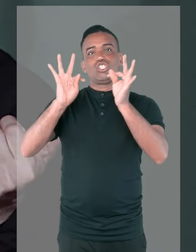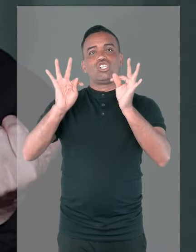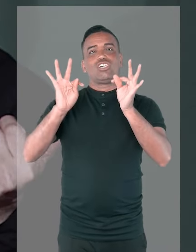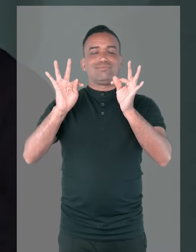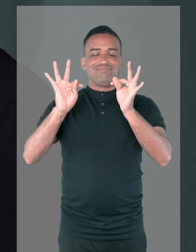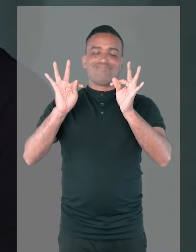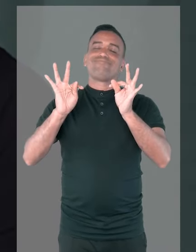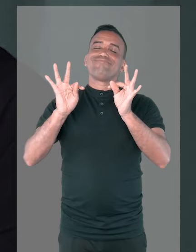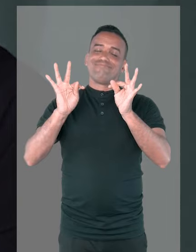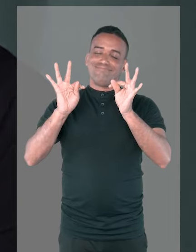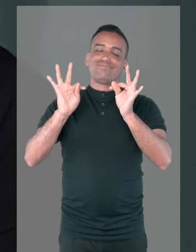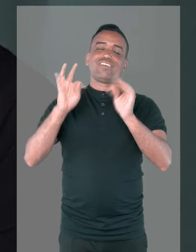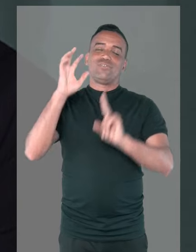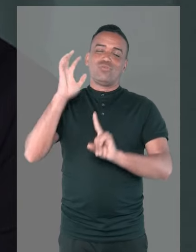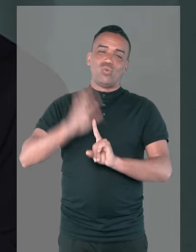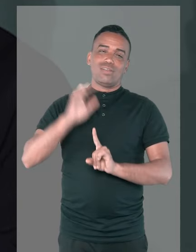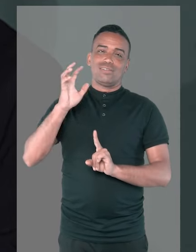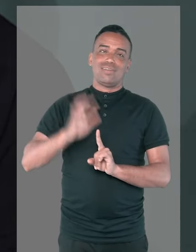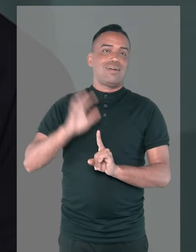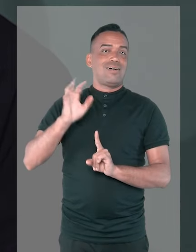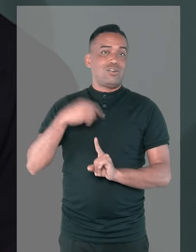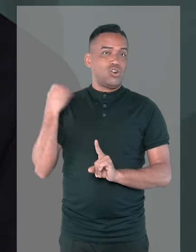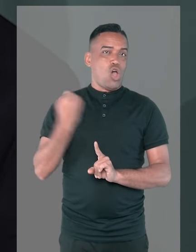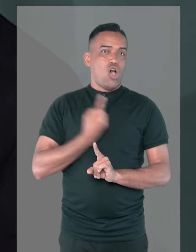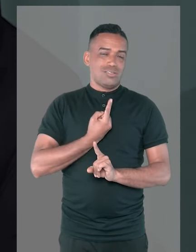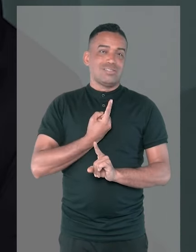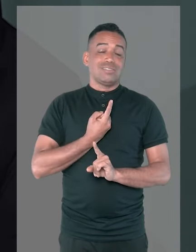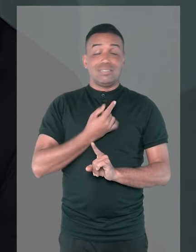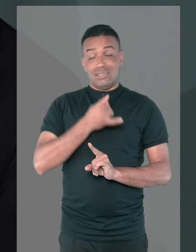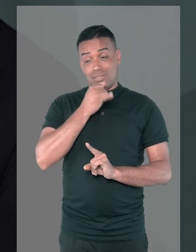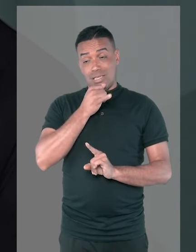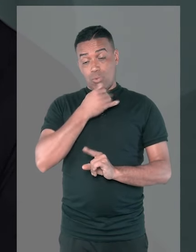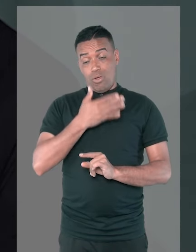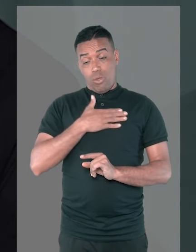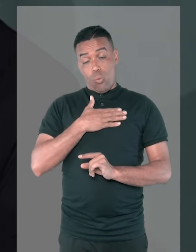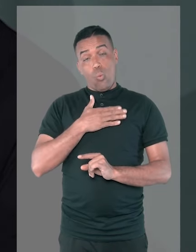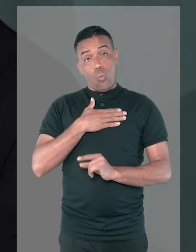vidas. A ponto de, por exemplo, eu sou um leitor,